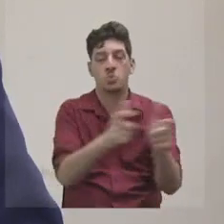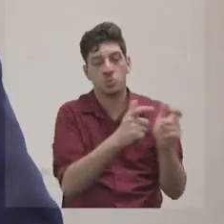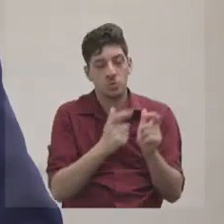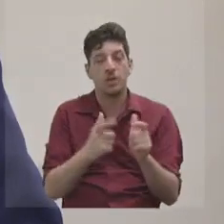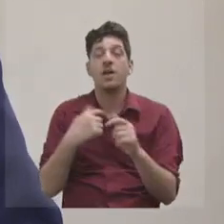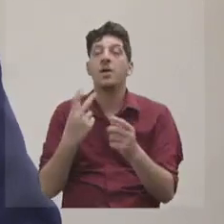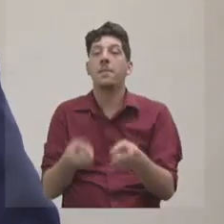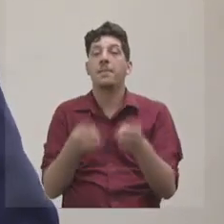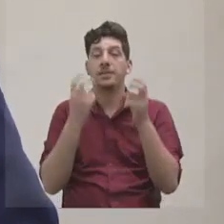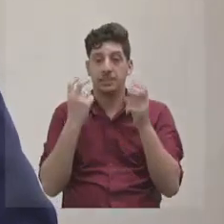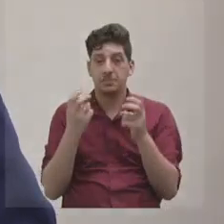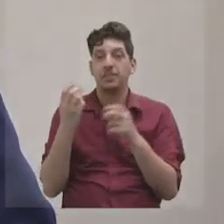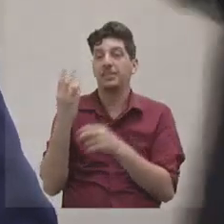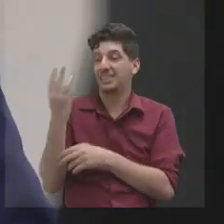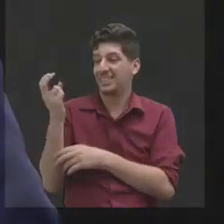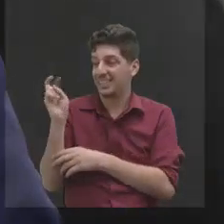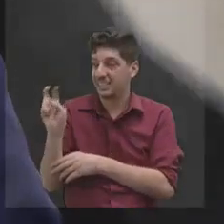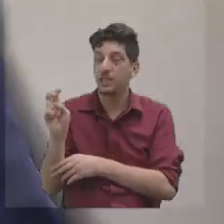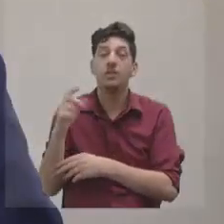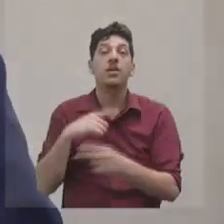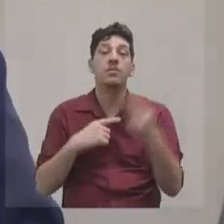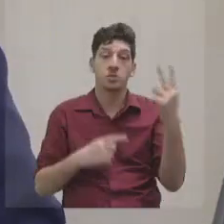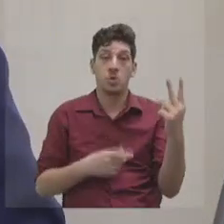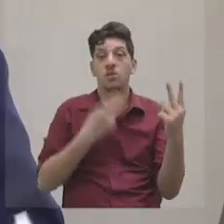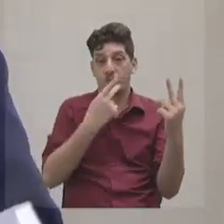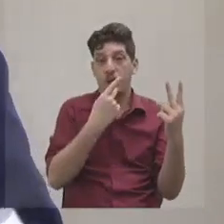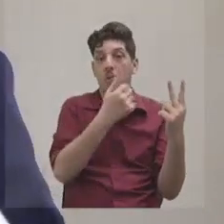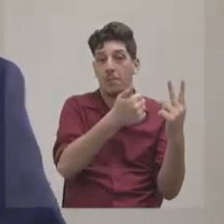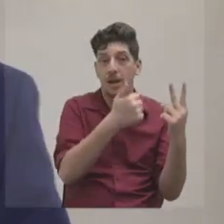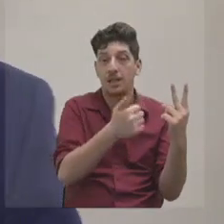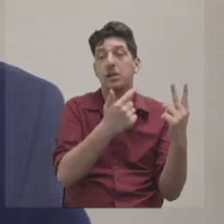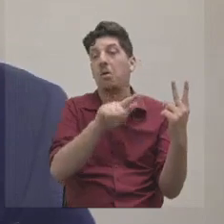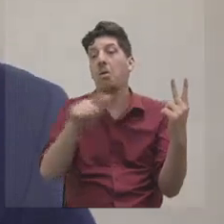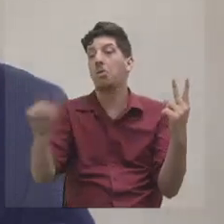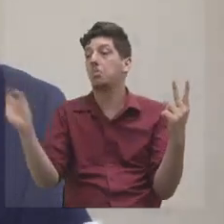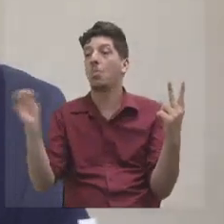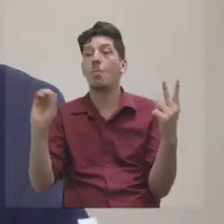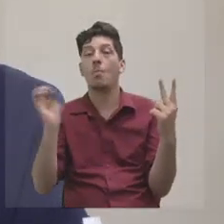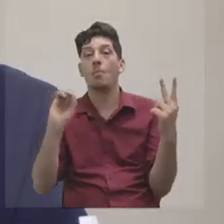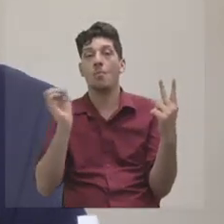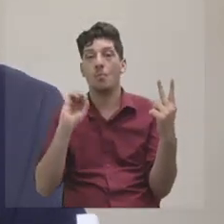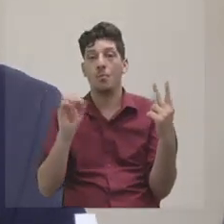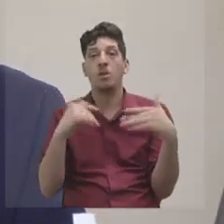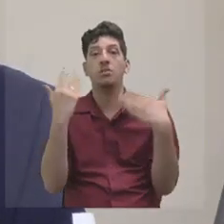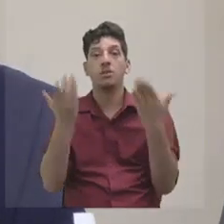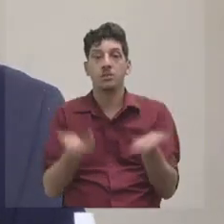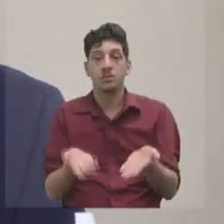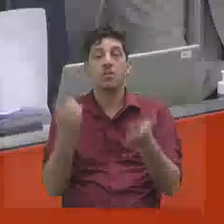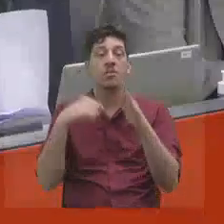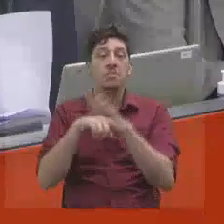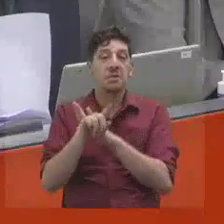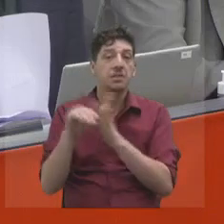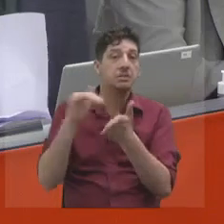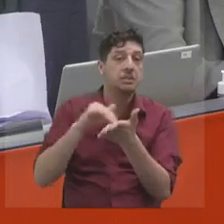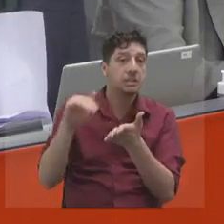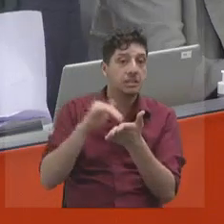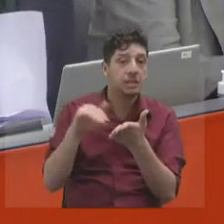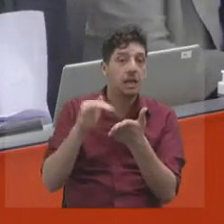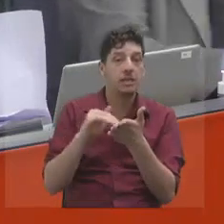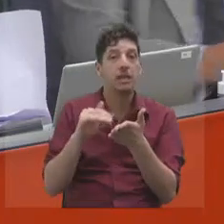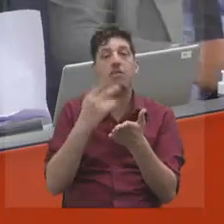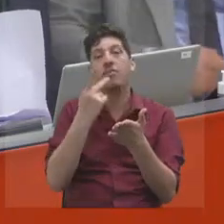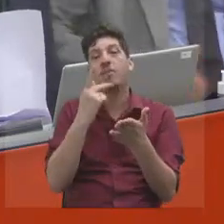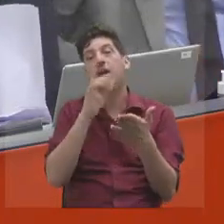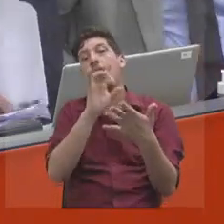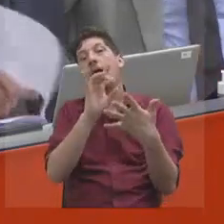que desses três dois foram citados demais não eu queria depois deixar para que a secretaria pudesse também você tá aqui um por um que tem